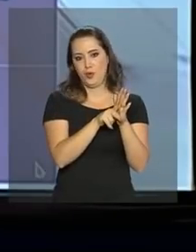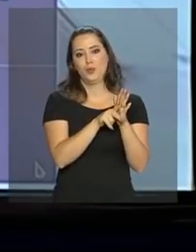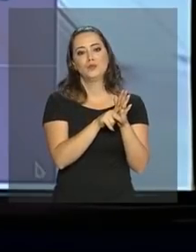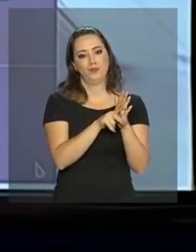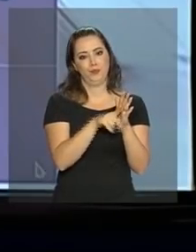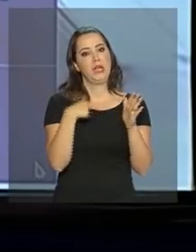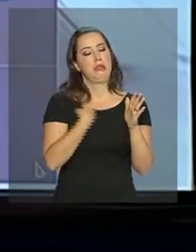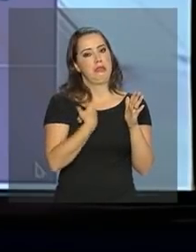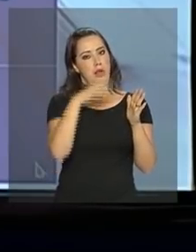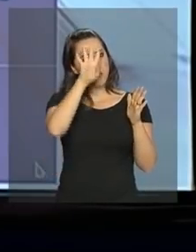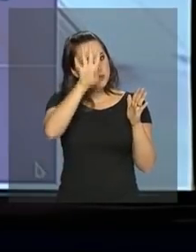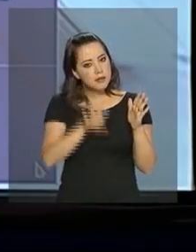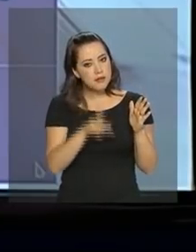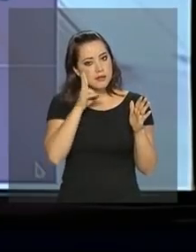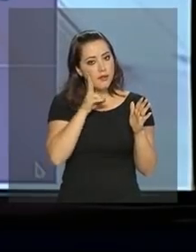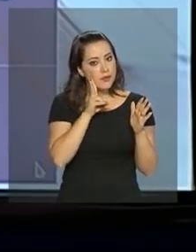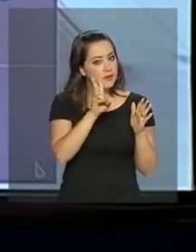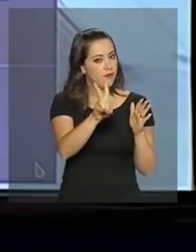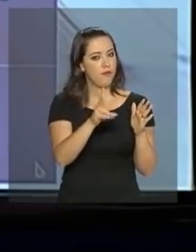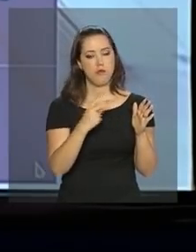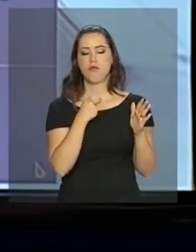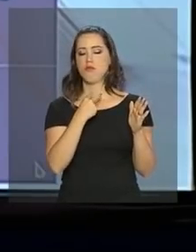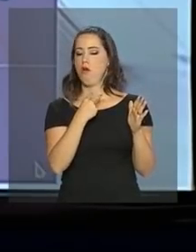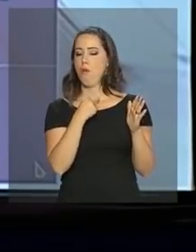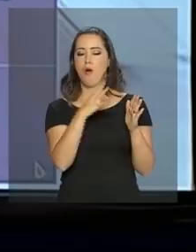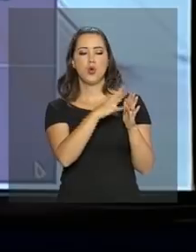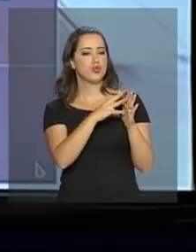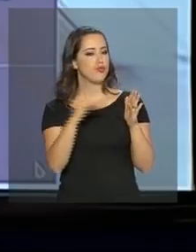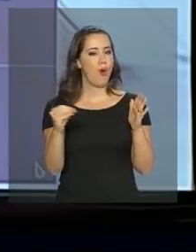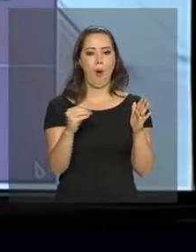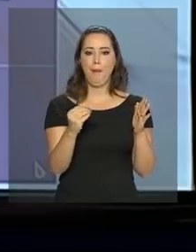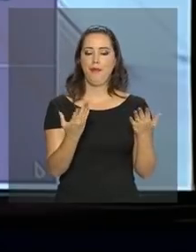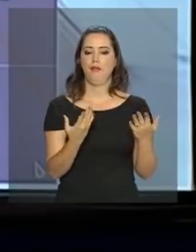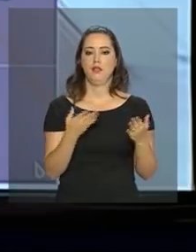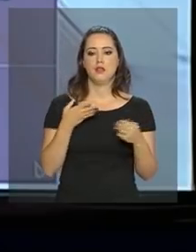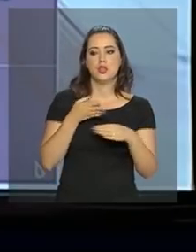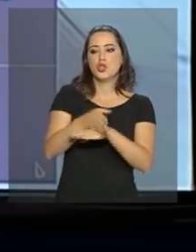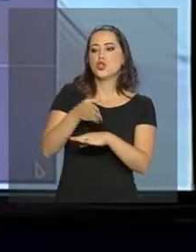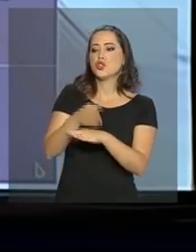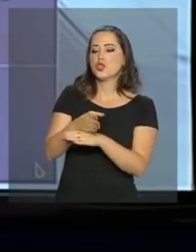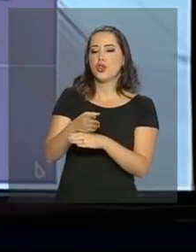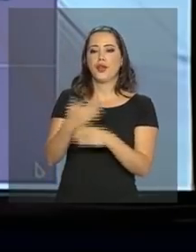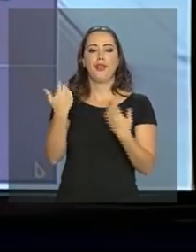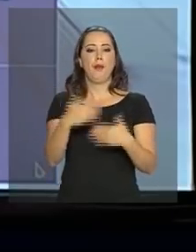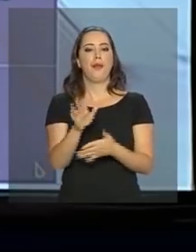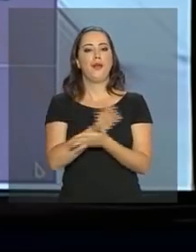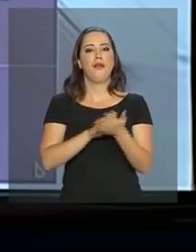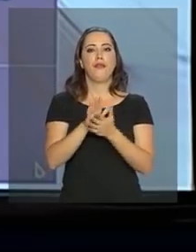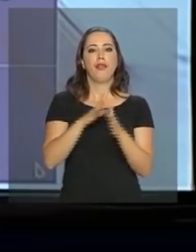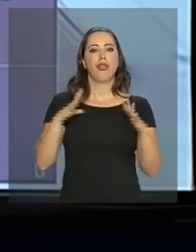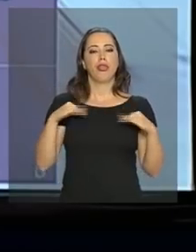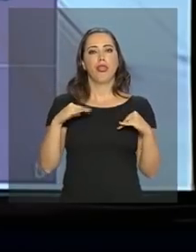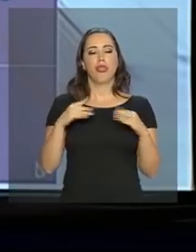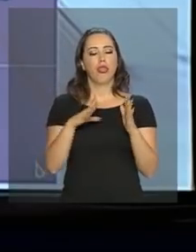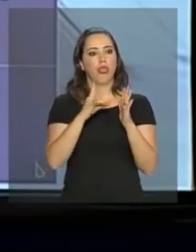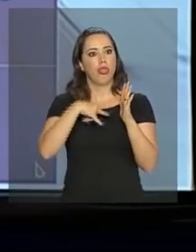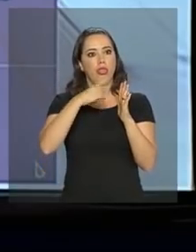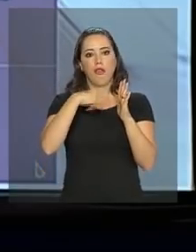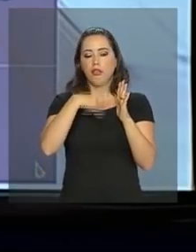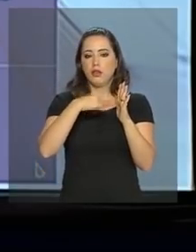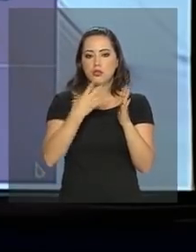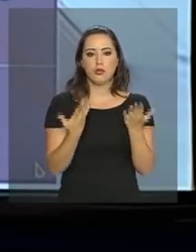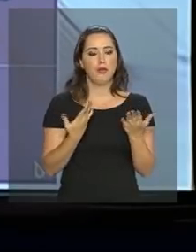lá a lista no nosso site não é se você chegar na prova sem nenhum documento aquela correria do cortando o